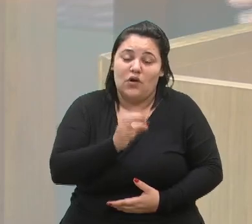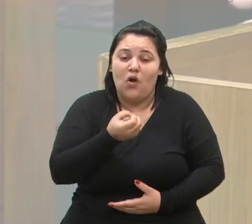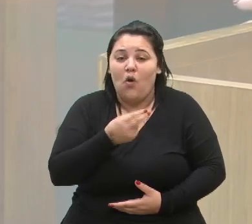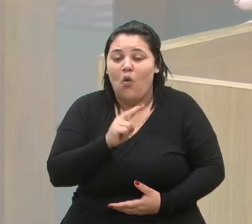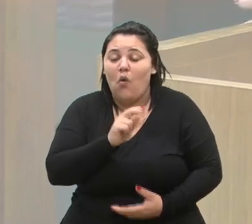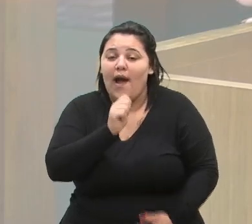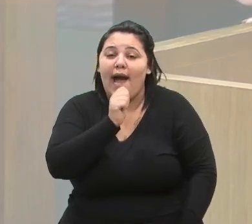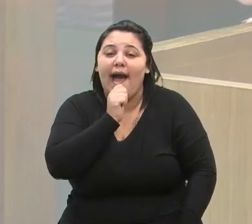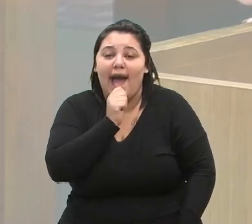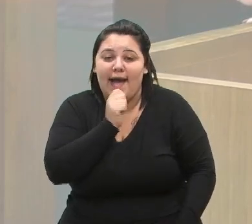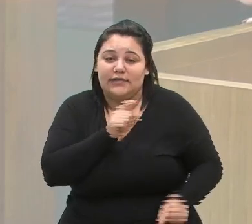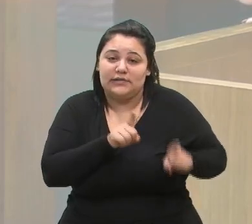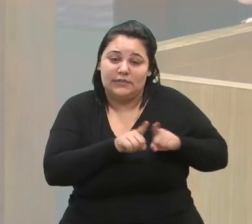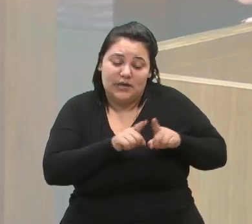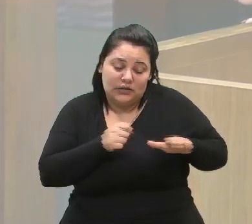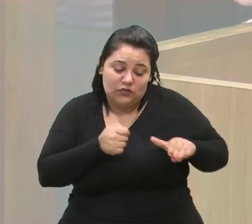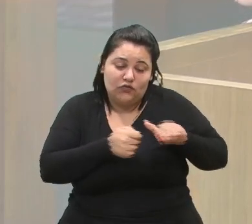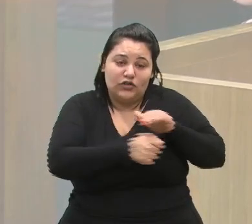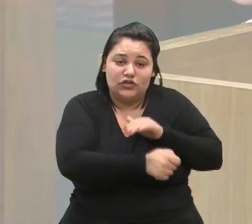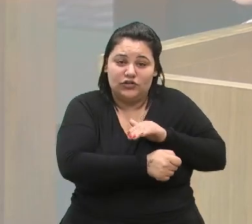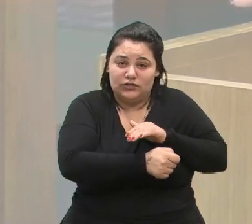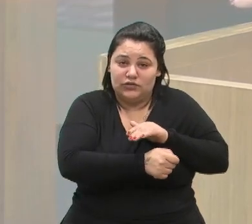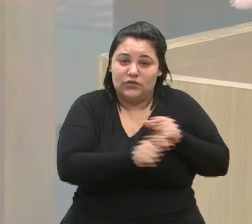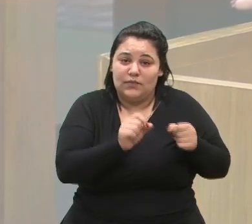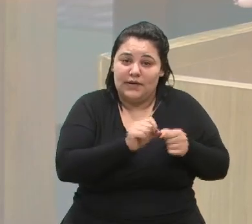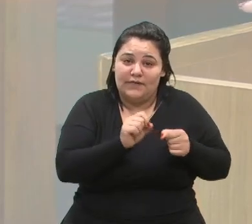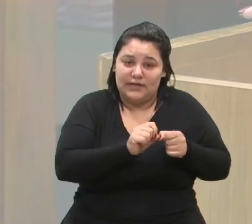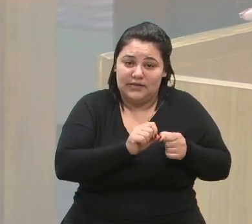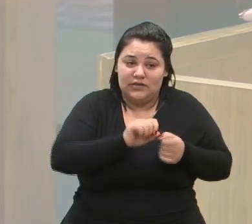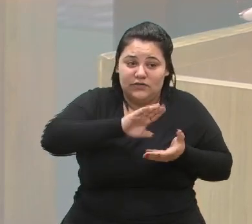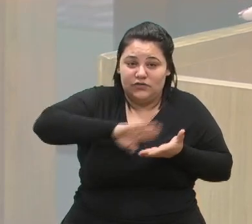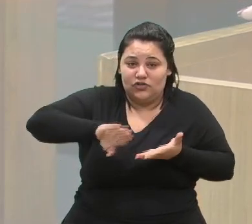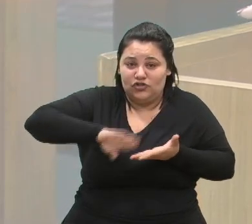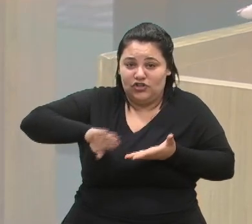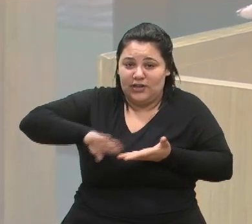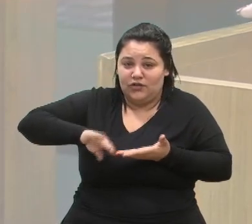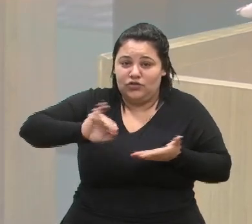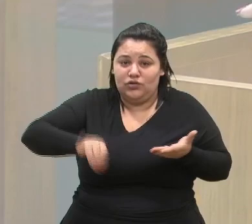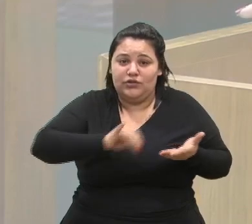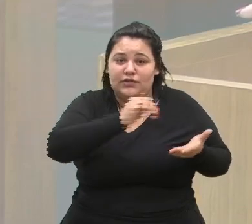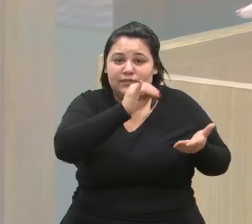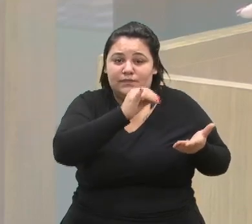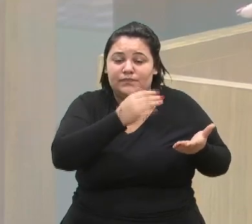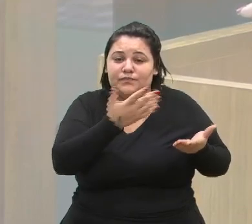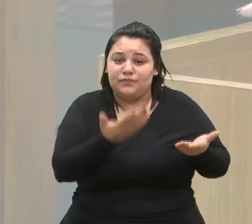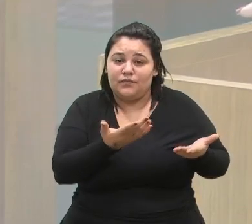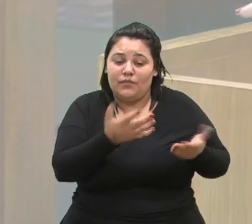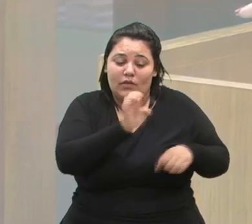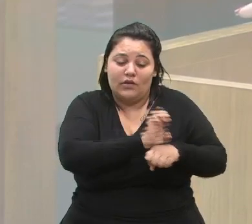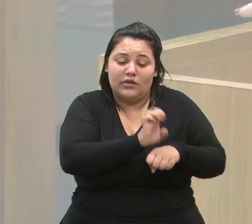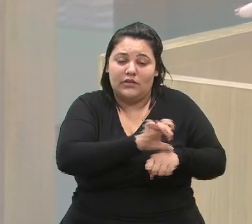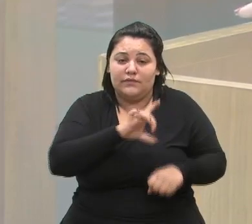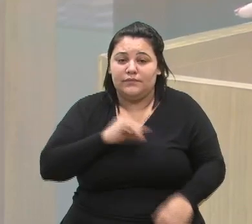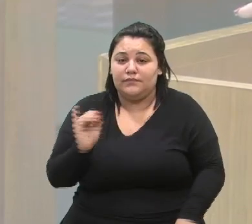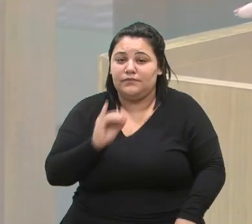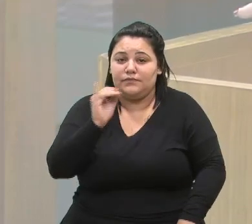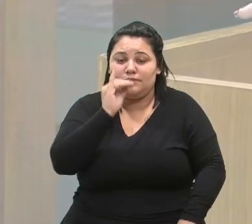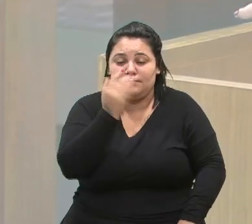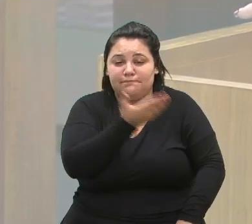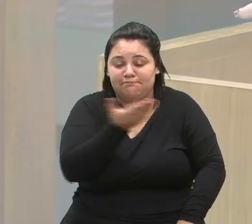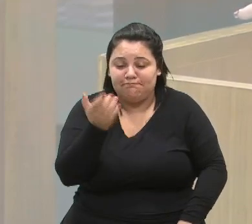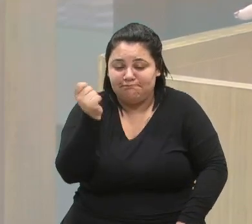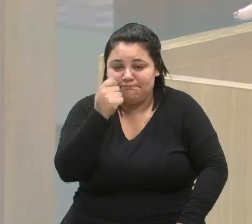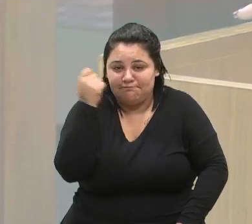através do investimento pelas amortizações, o estado sairá lucrando e, portanto, toda a população gaúcha.